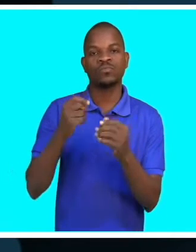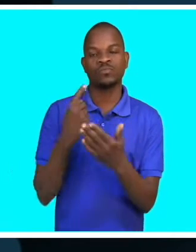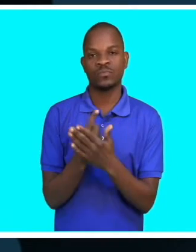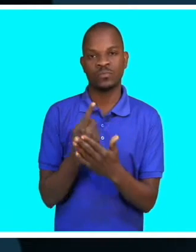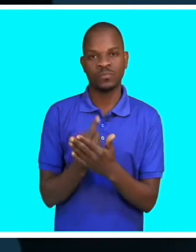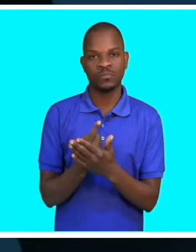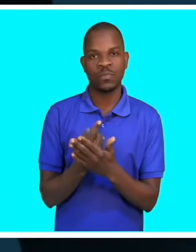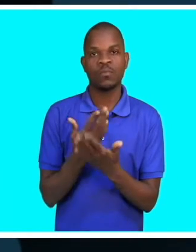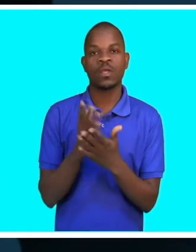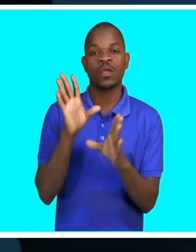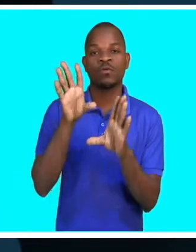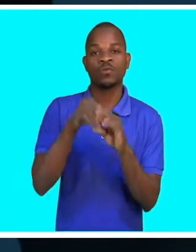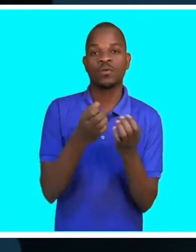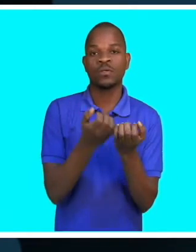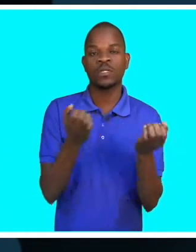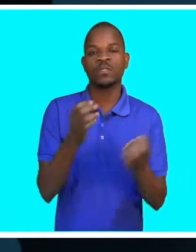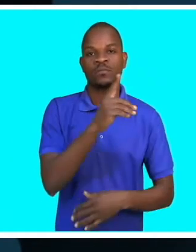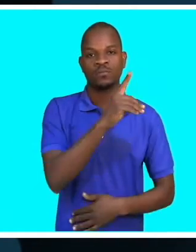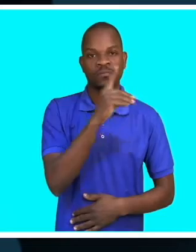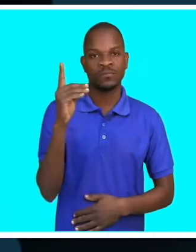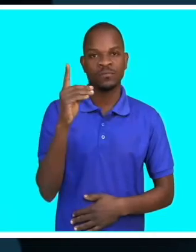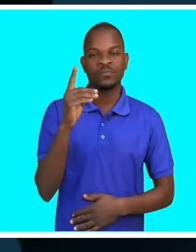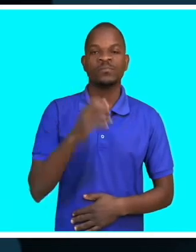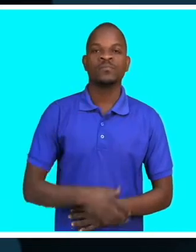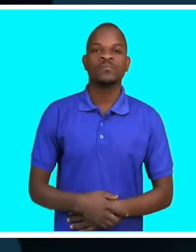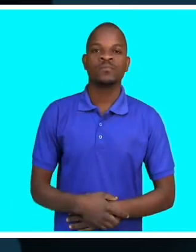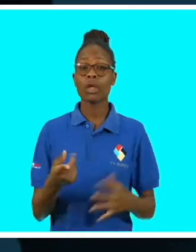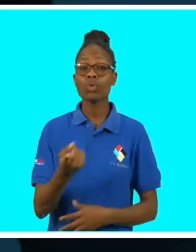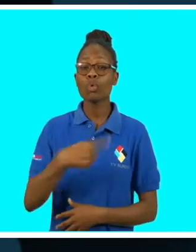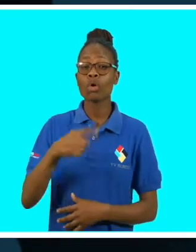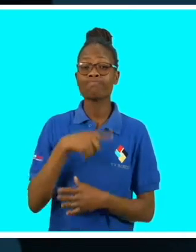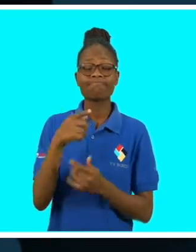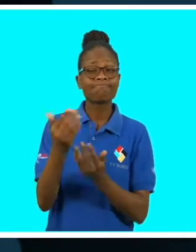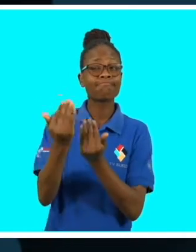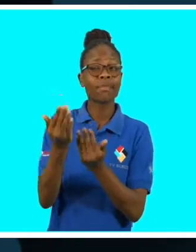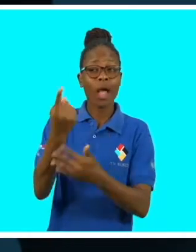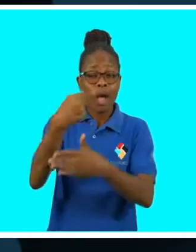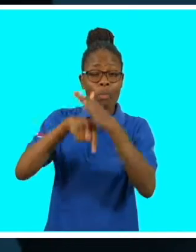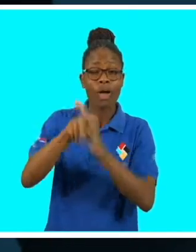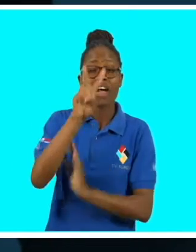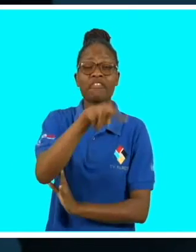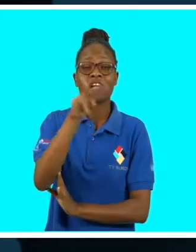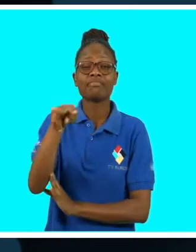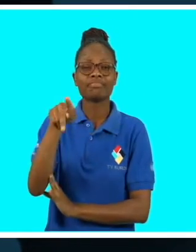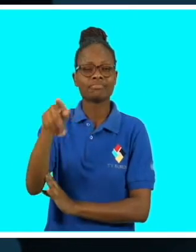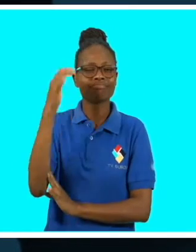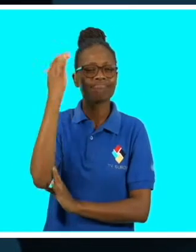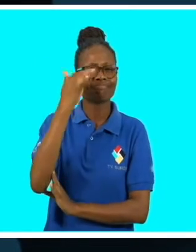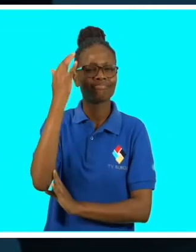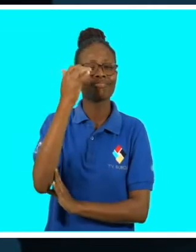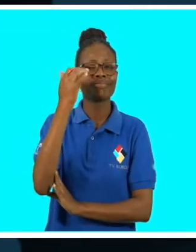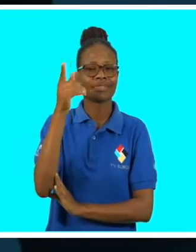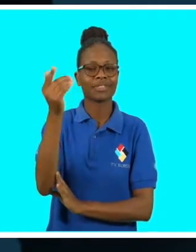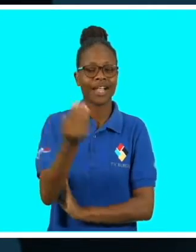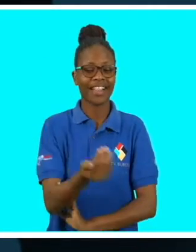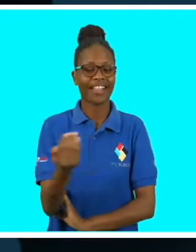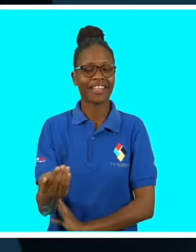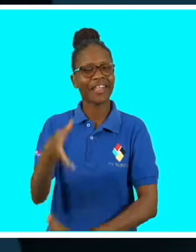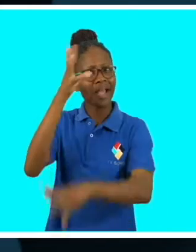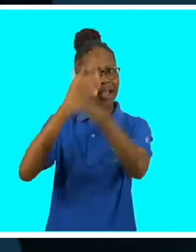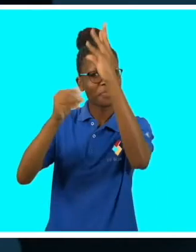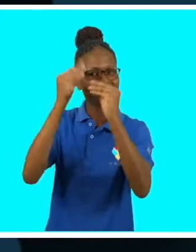inclusão das crianças que necessitam de cuidados especiais. Espera-se que esta visita seja um estímulo para a